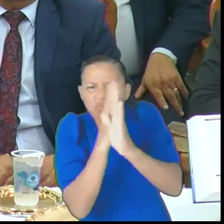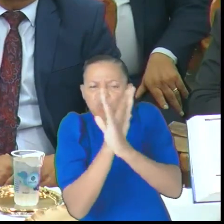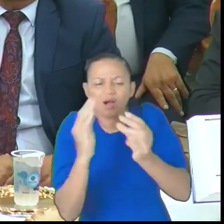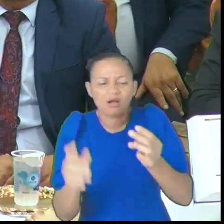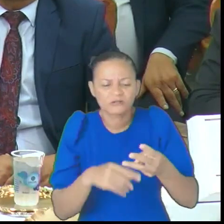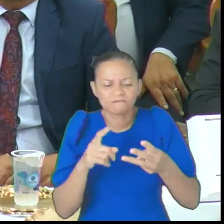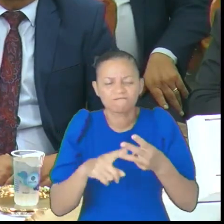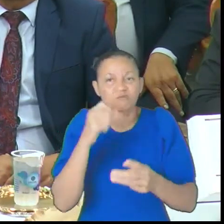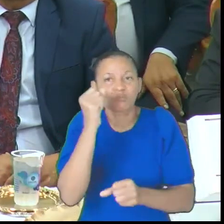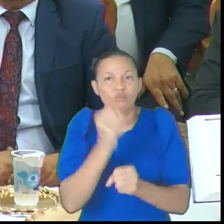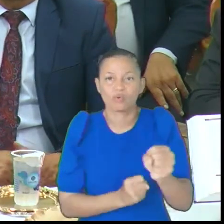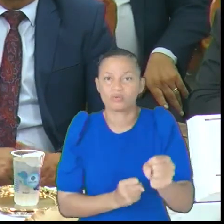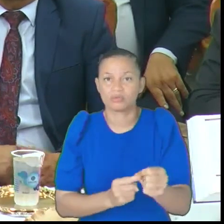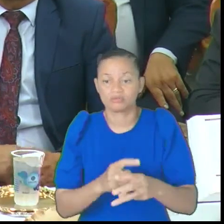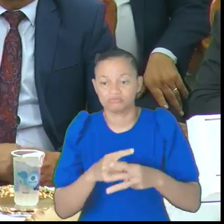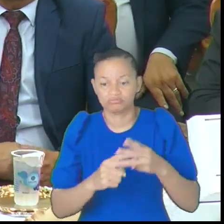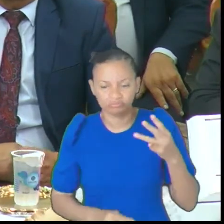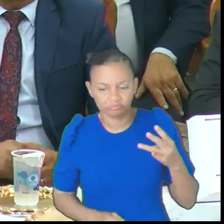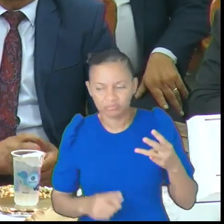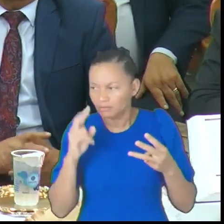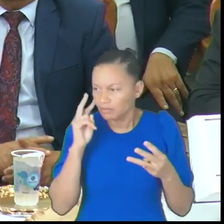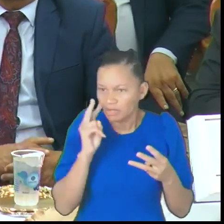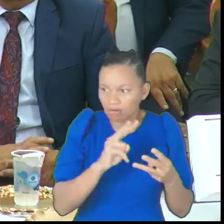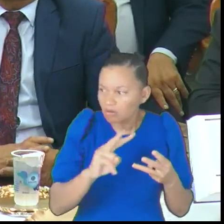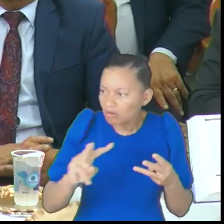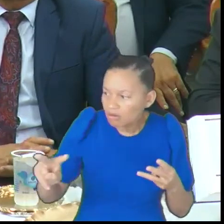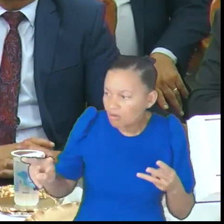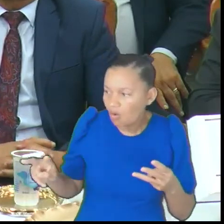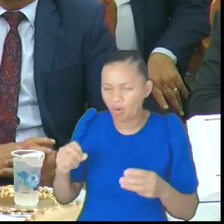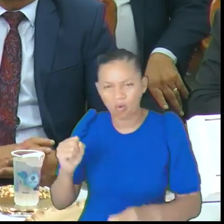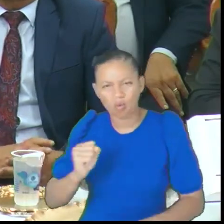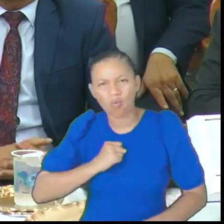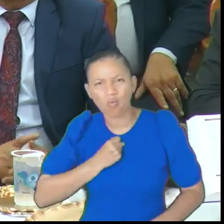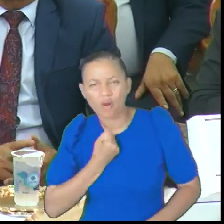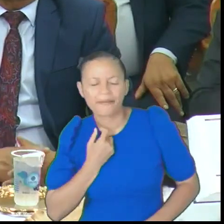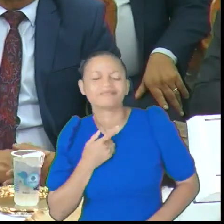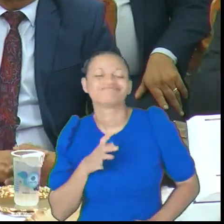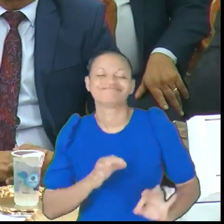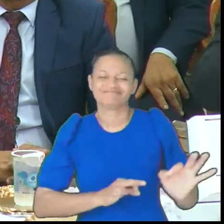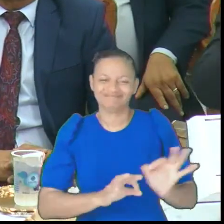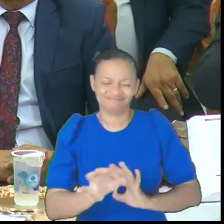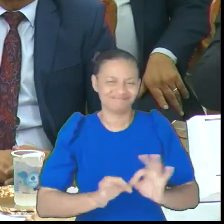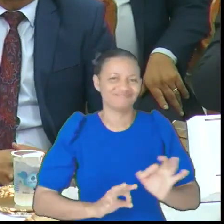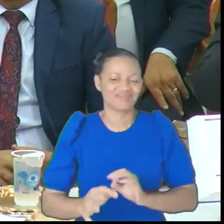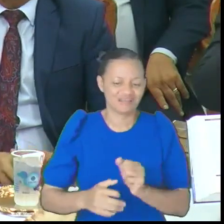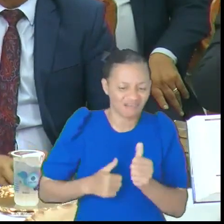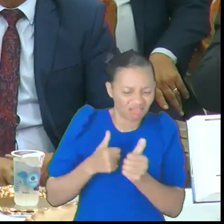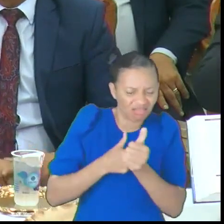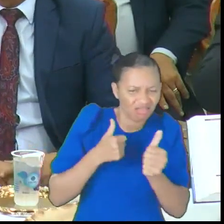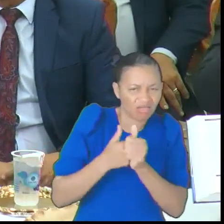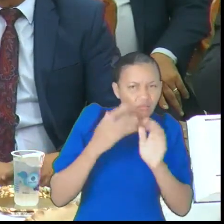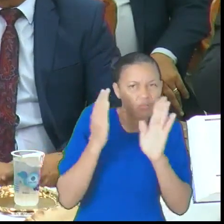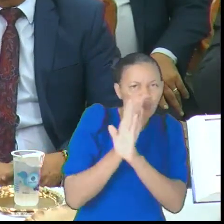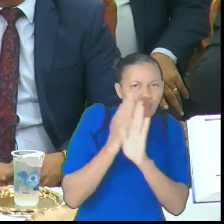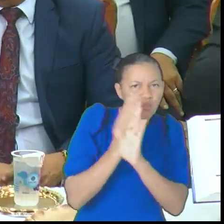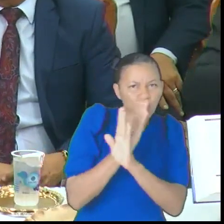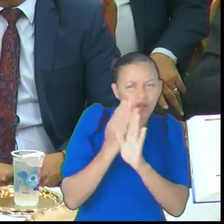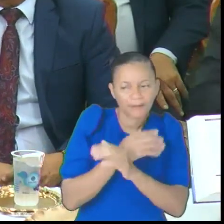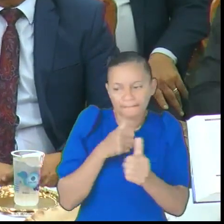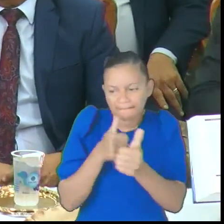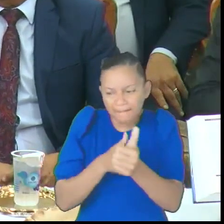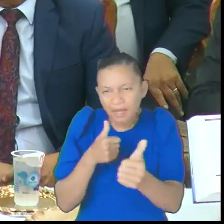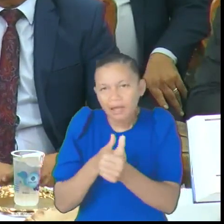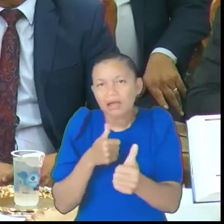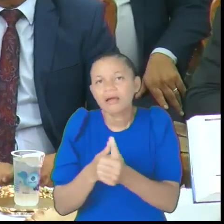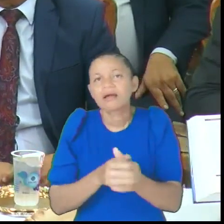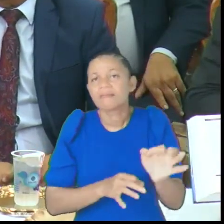terceiro, morte. Quando vocês veem eles odiando, se preparem para as perseguições. Quando vê eles perseguindo,